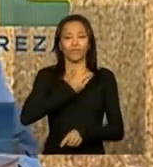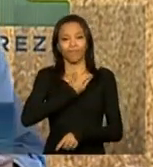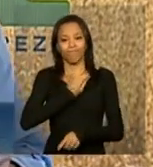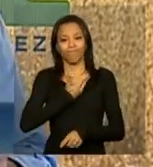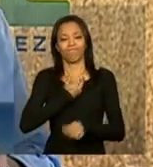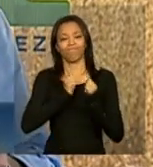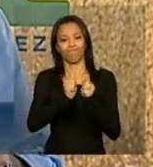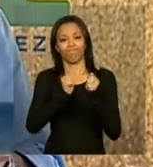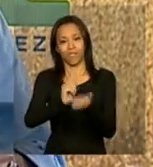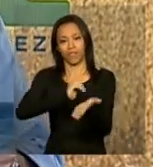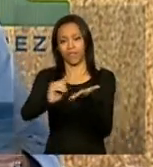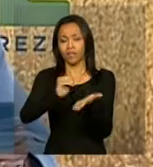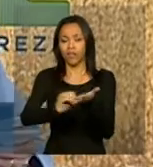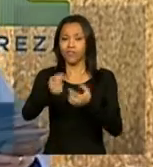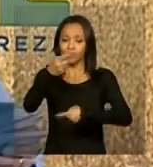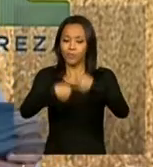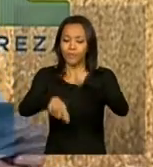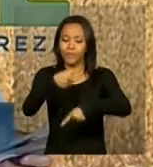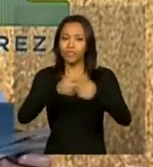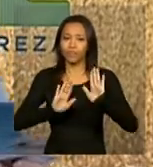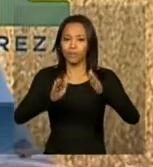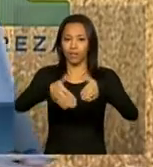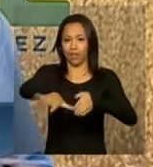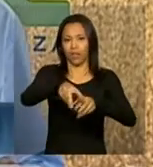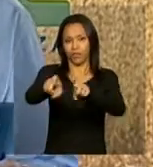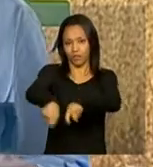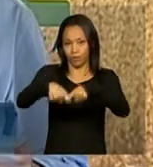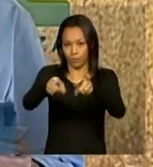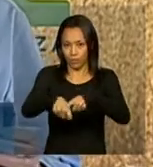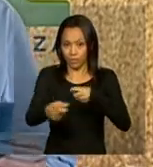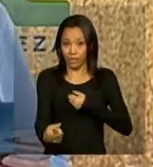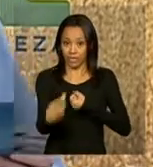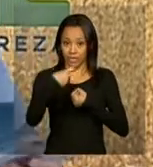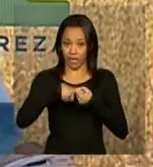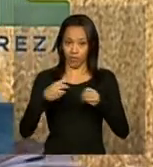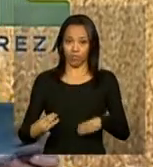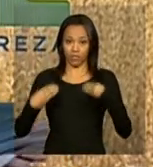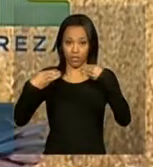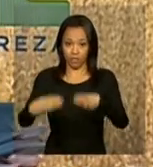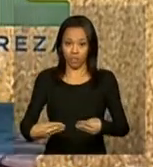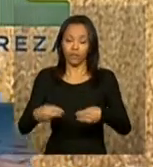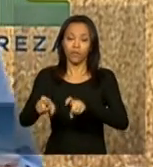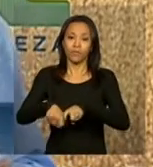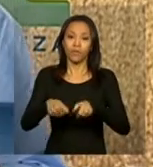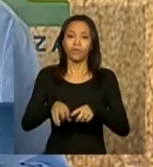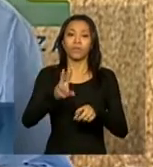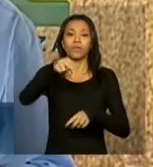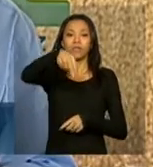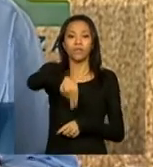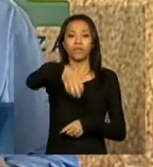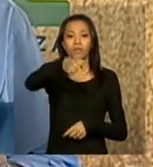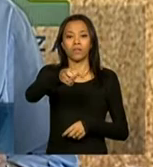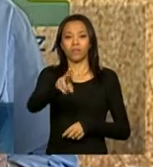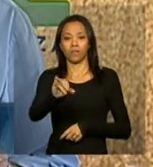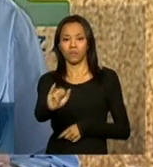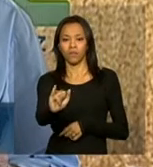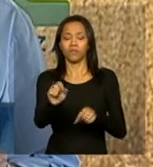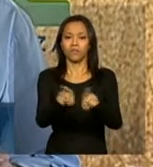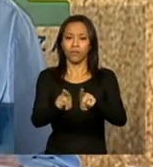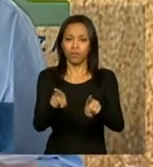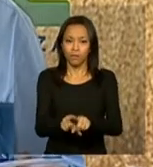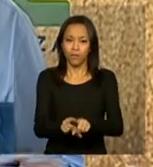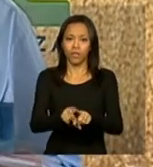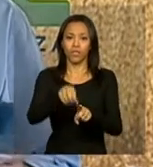secretário de Políticas Agrícolas do Ministério da Agricultura, Nery Geller, Luiz